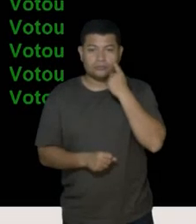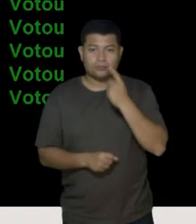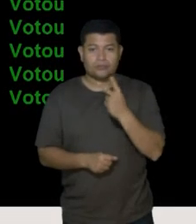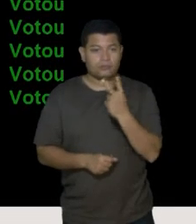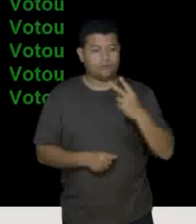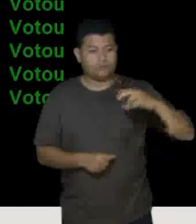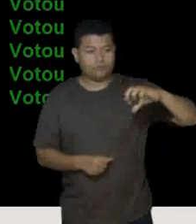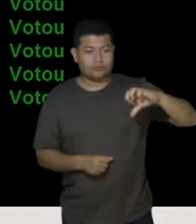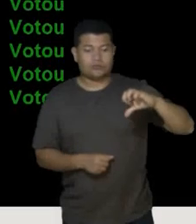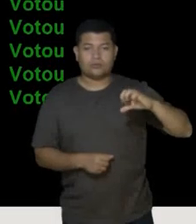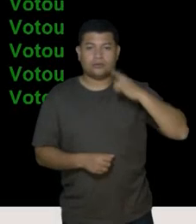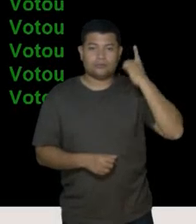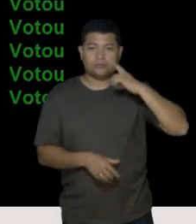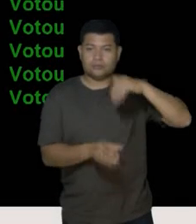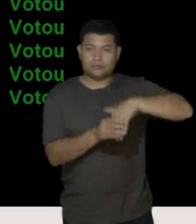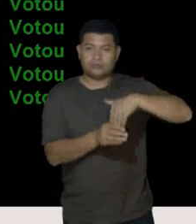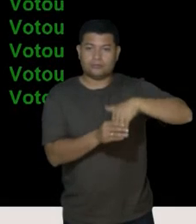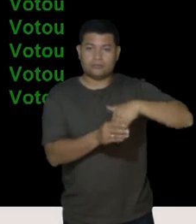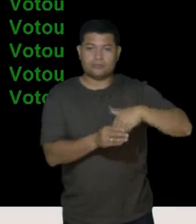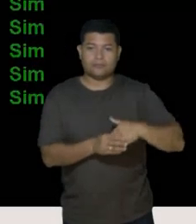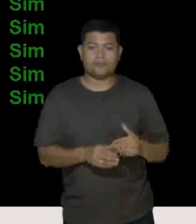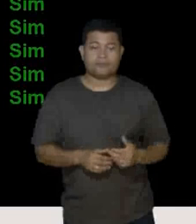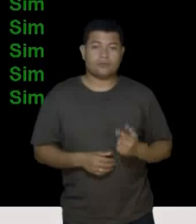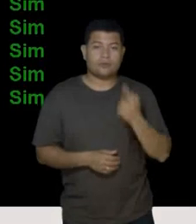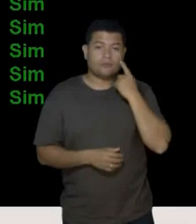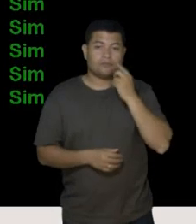escolhemos o resultado.